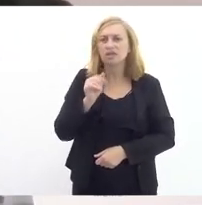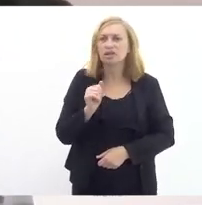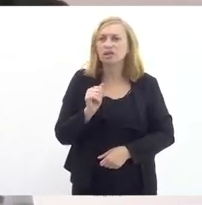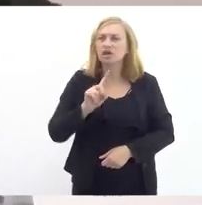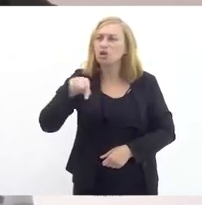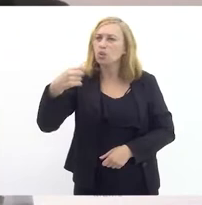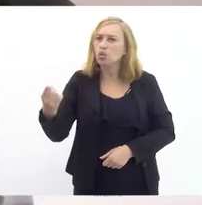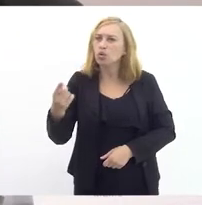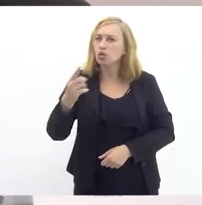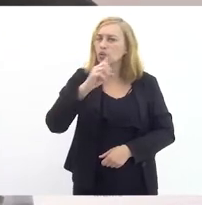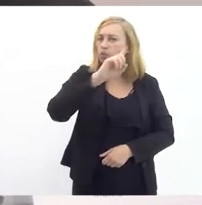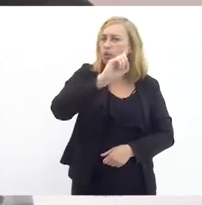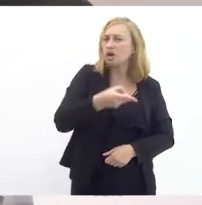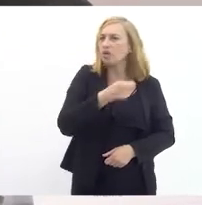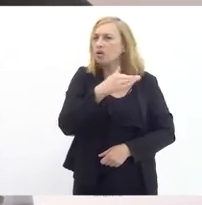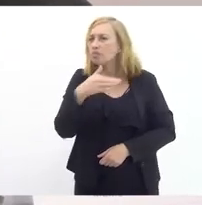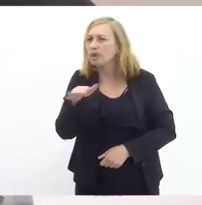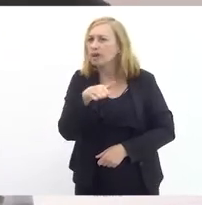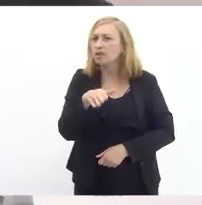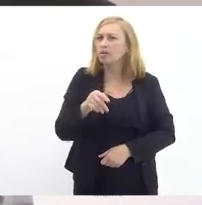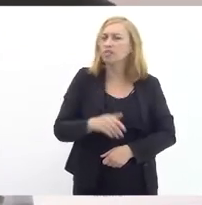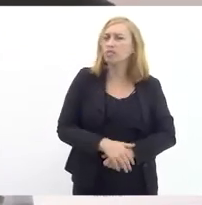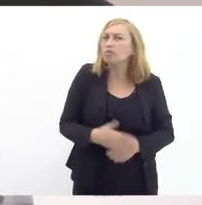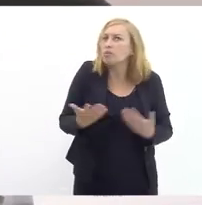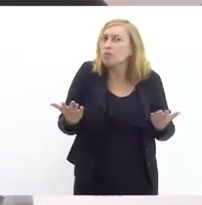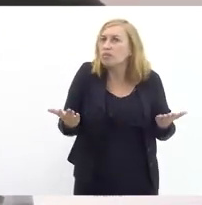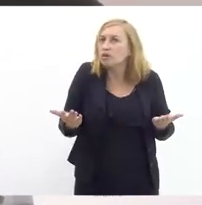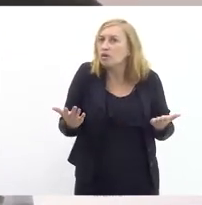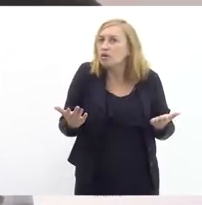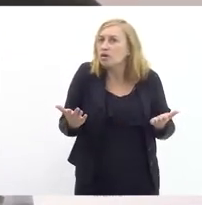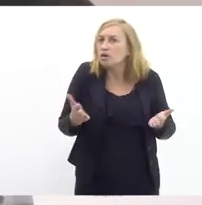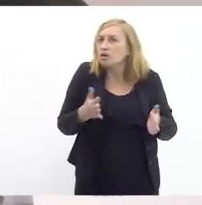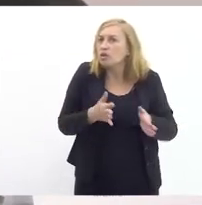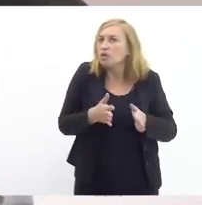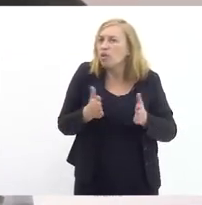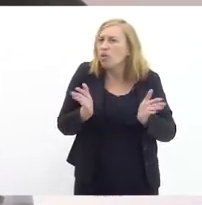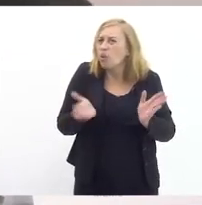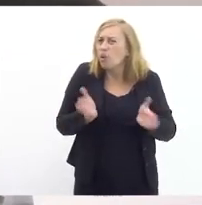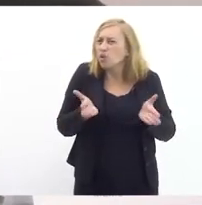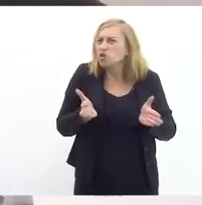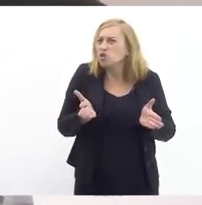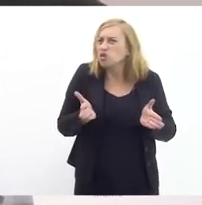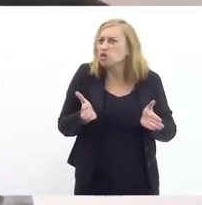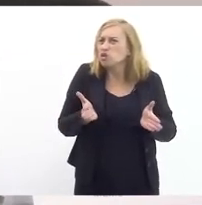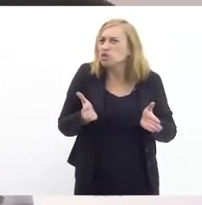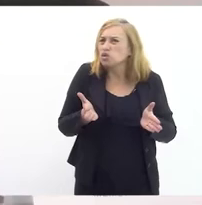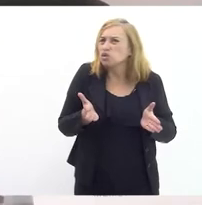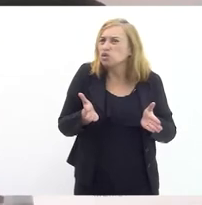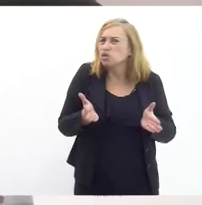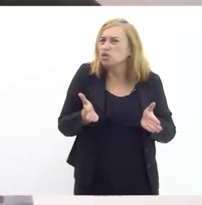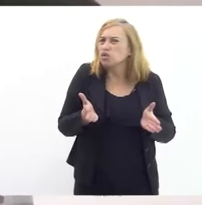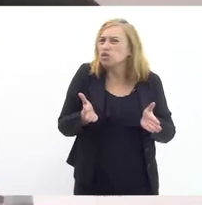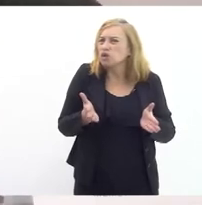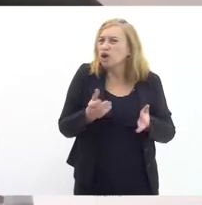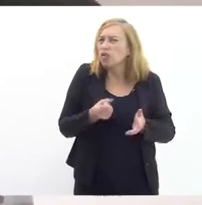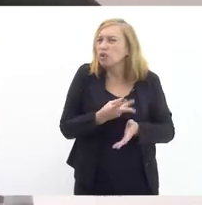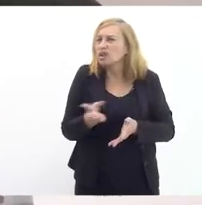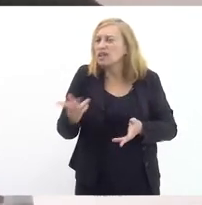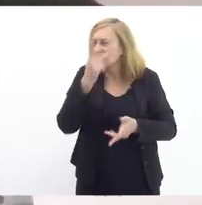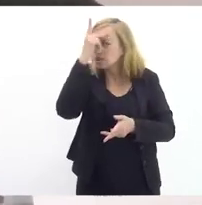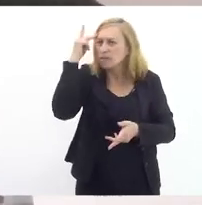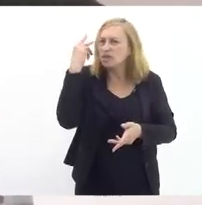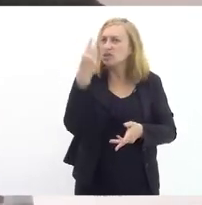para 1,5 milhão. O fluxo hoje está em 300, 320.